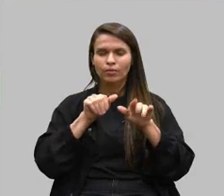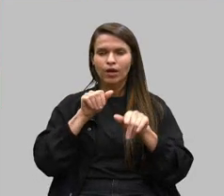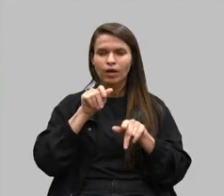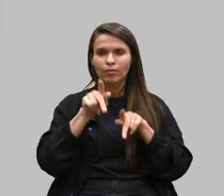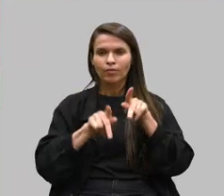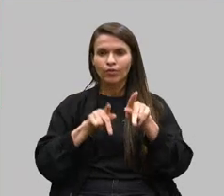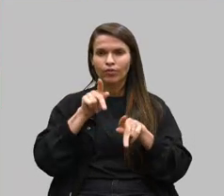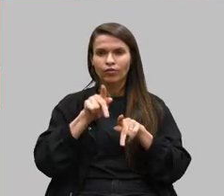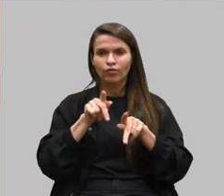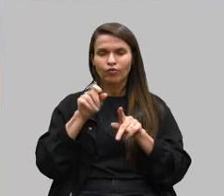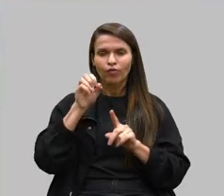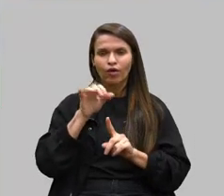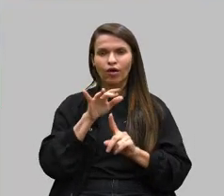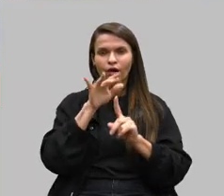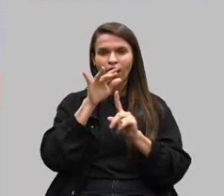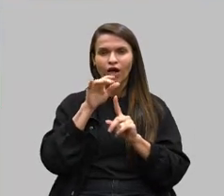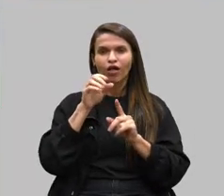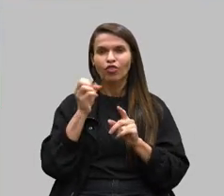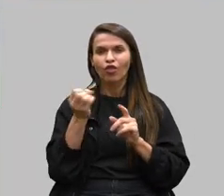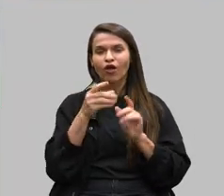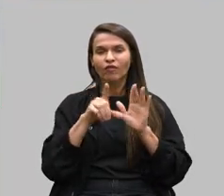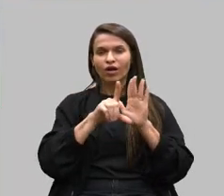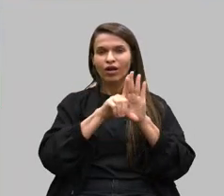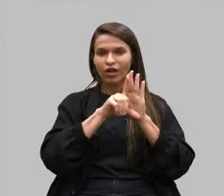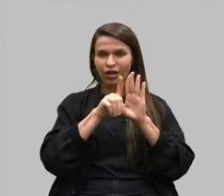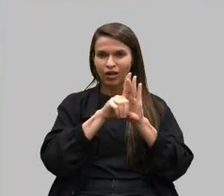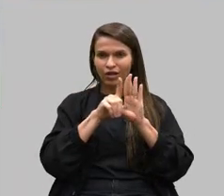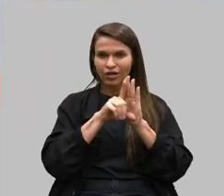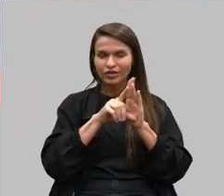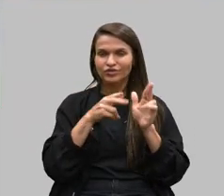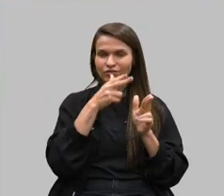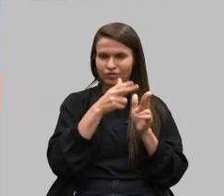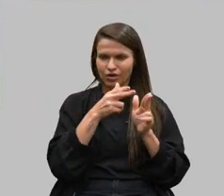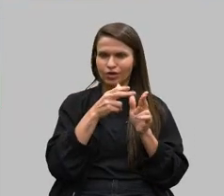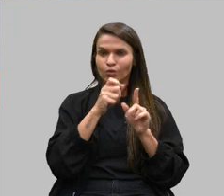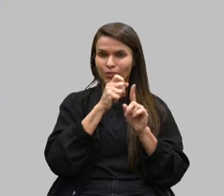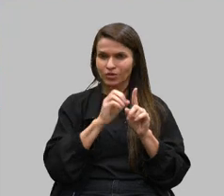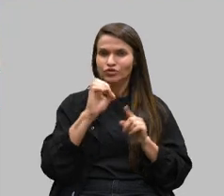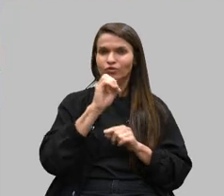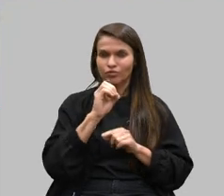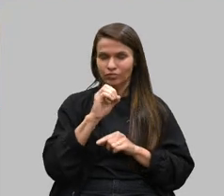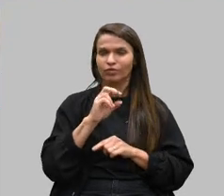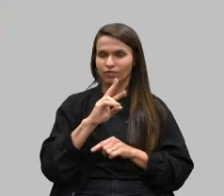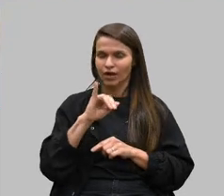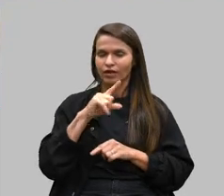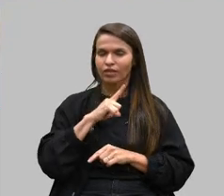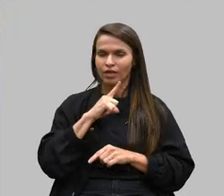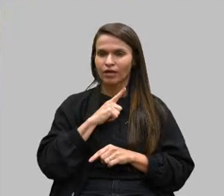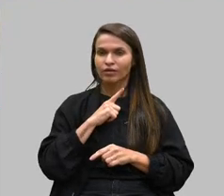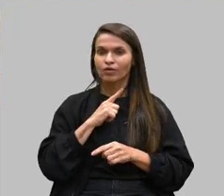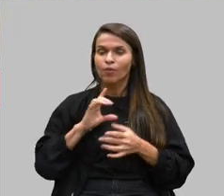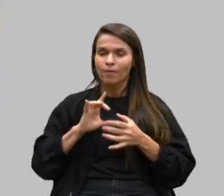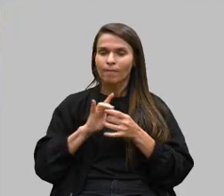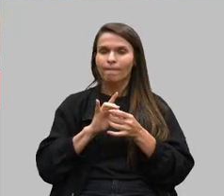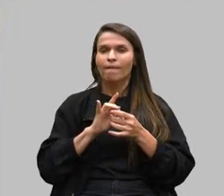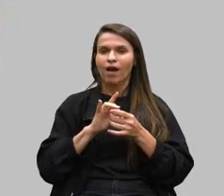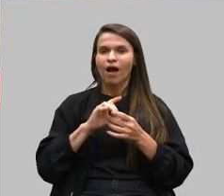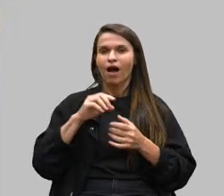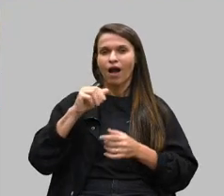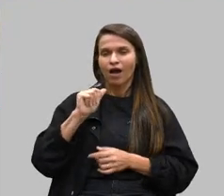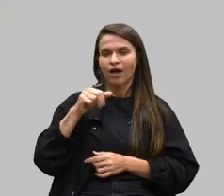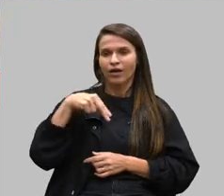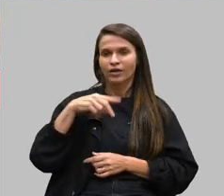luz da nova lei de ferrovias em outubro nós teremos isso e uma parceria da com a ntt